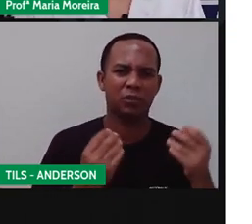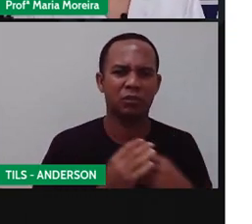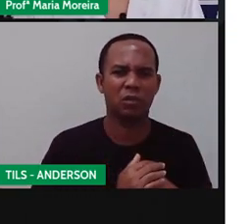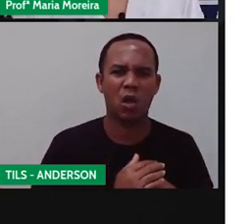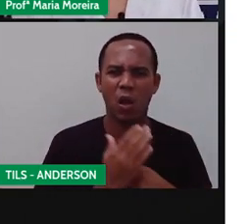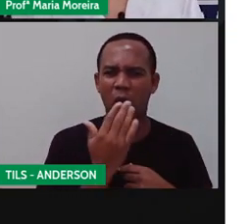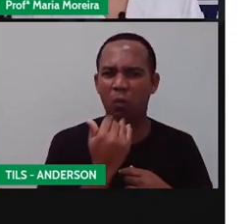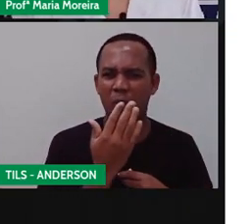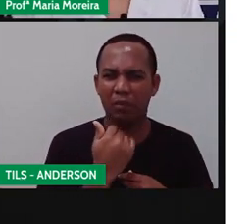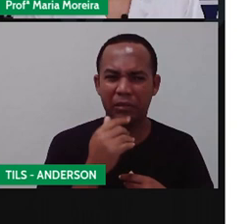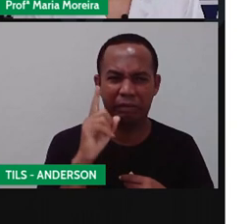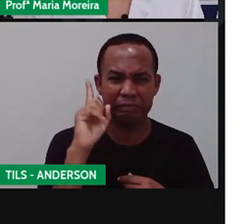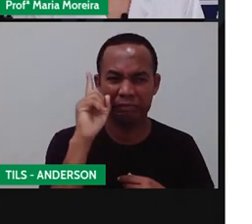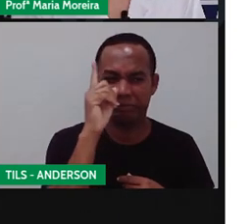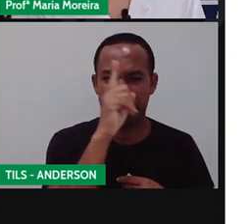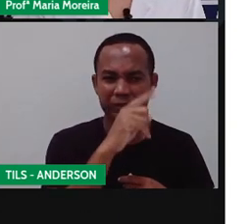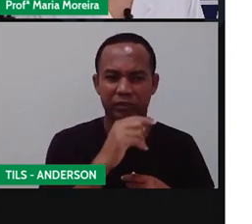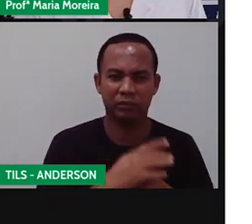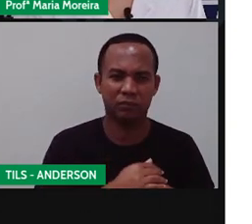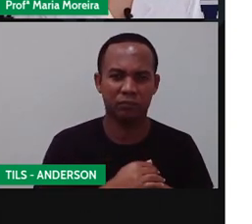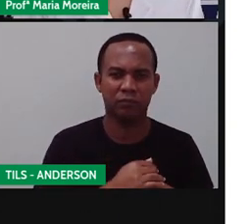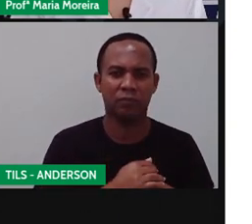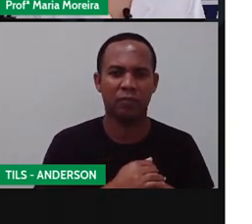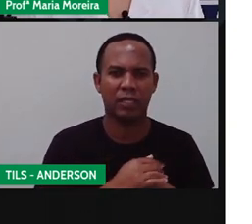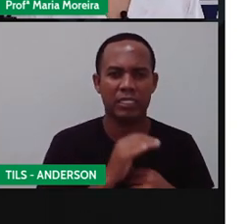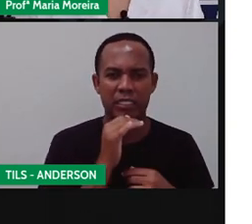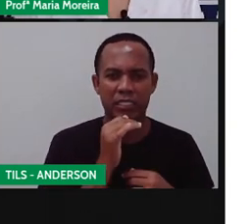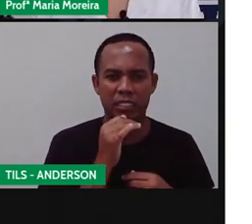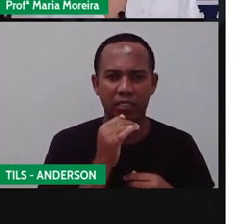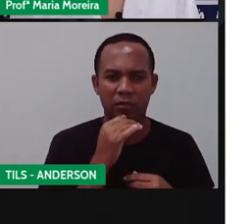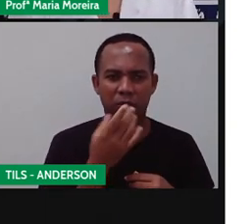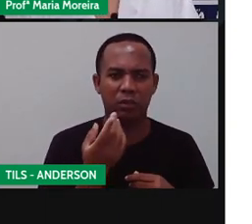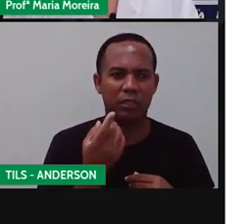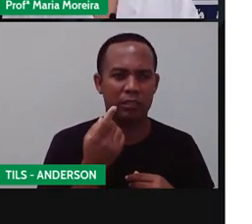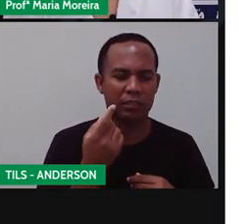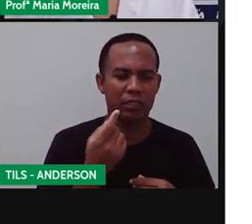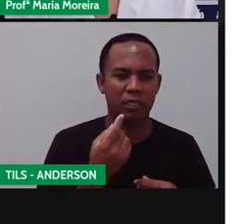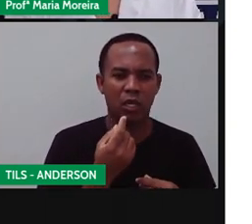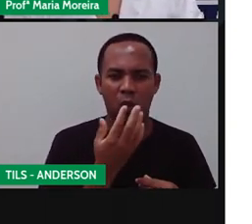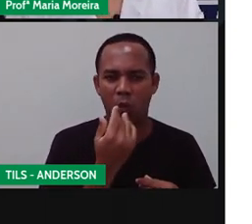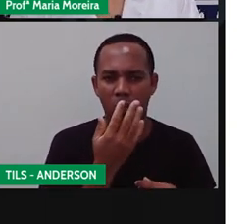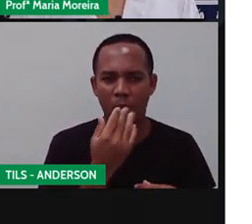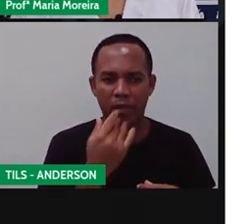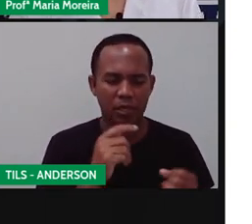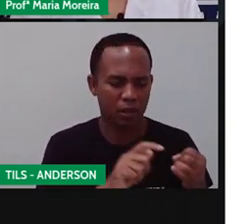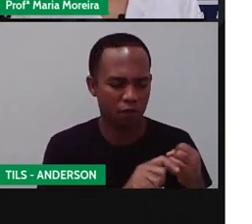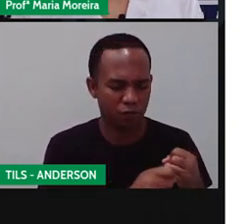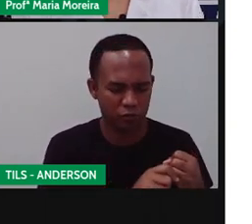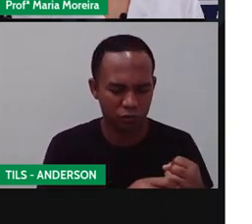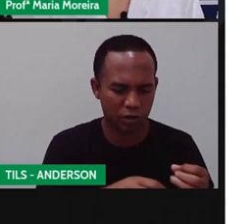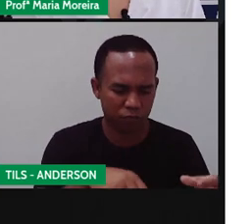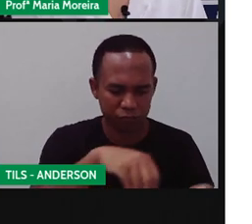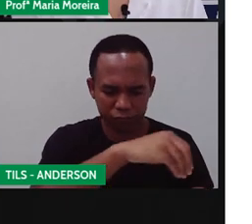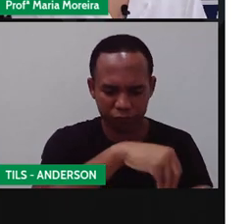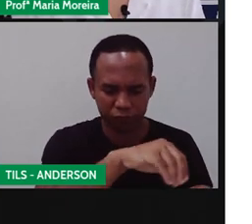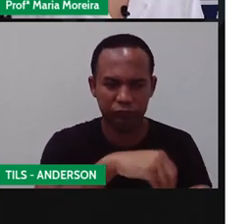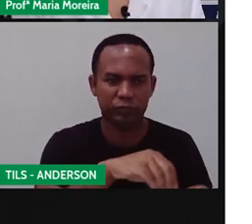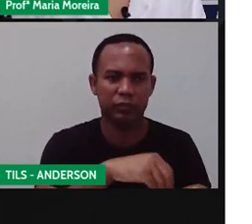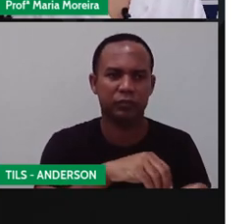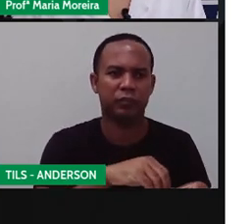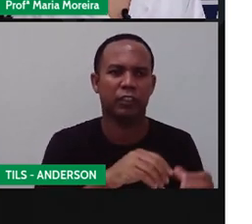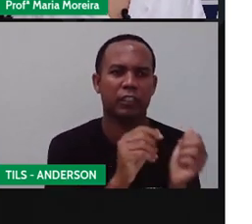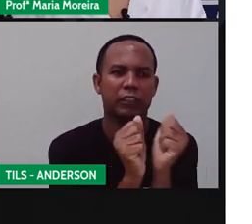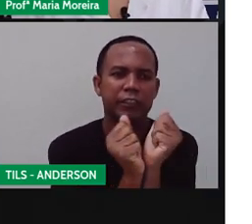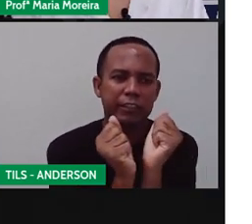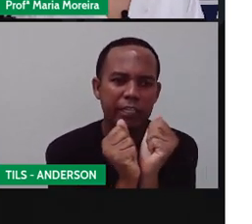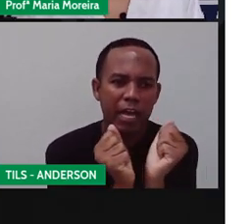Ruim, como a Prof falou no outro vídeo, né? A questão da origem da feijoada, que eles recebiam o quê? As sobras. Então, os